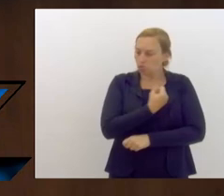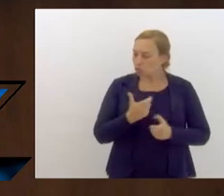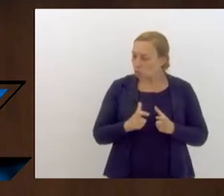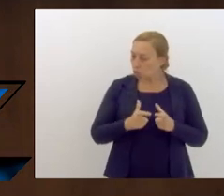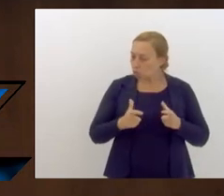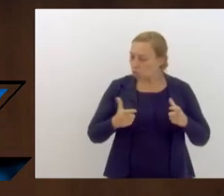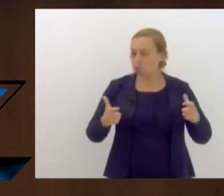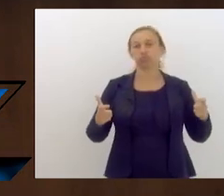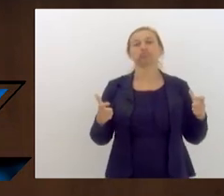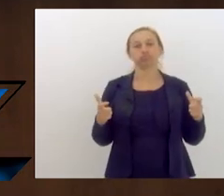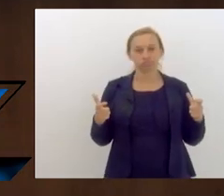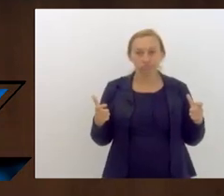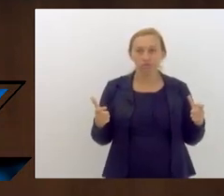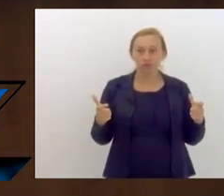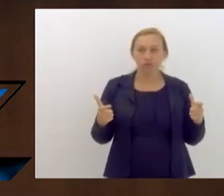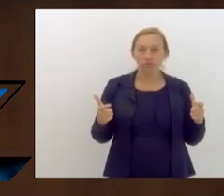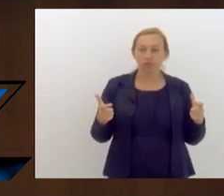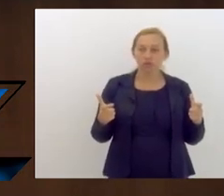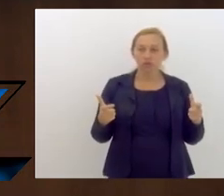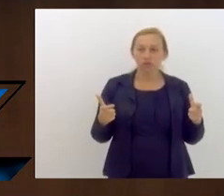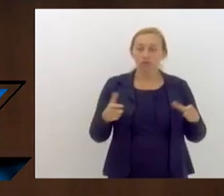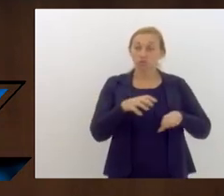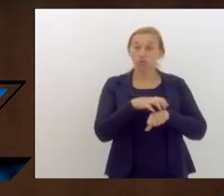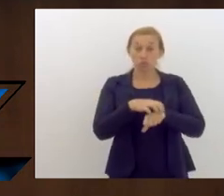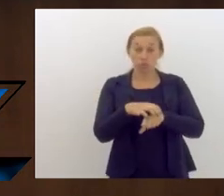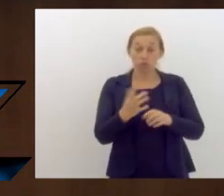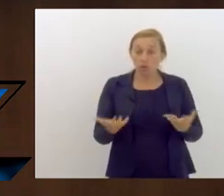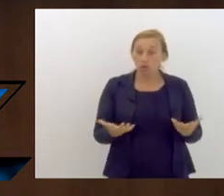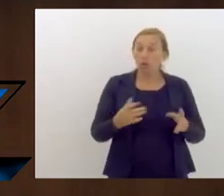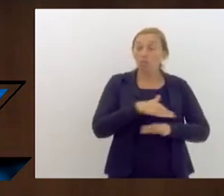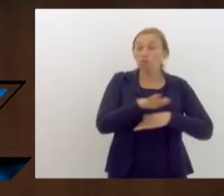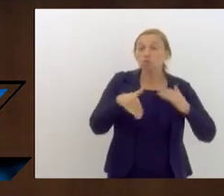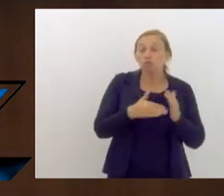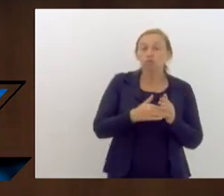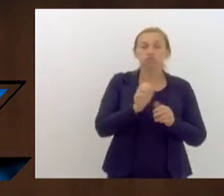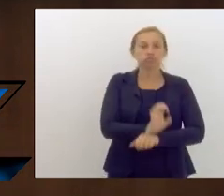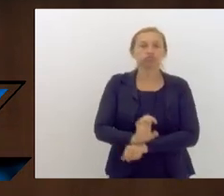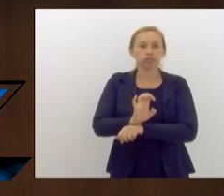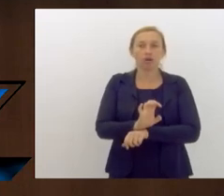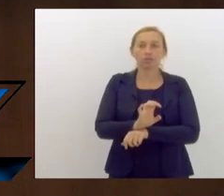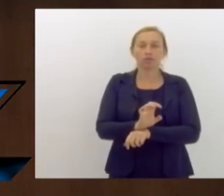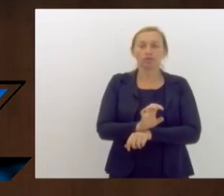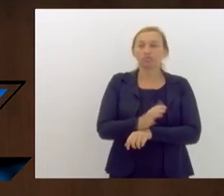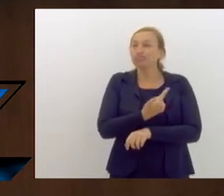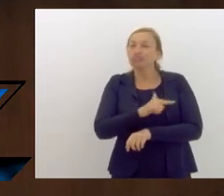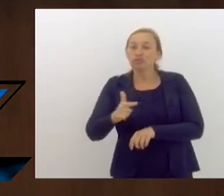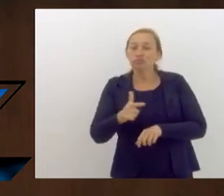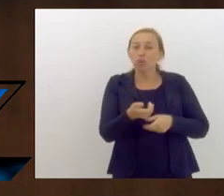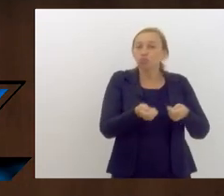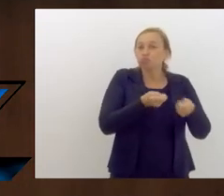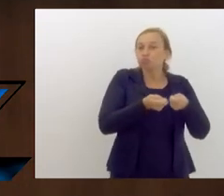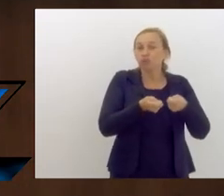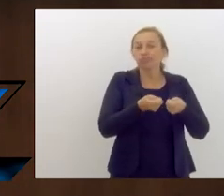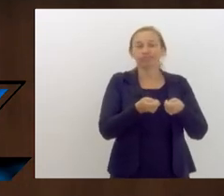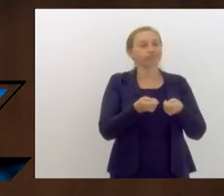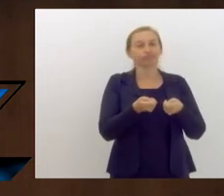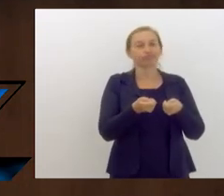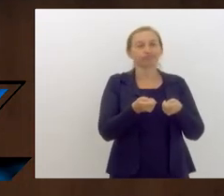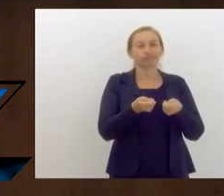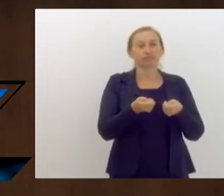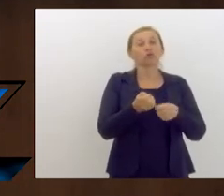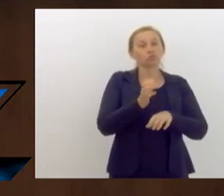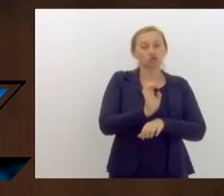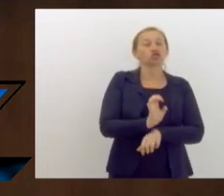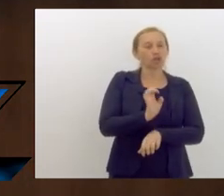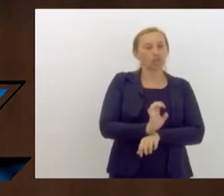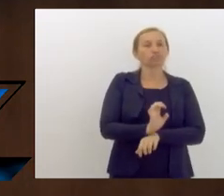enorme desses veículos e o uso desses veículos por todo estado e a gente não tem uma regulamentação no estado